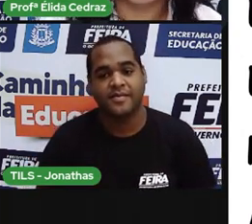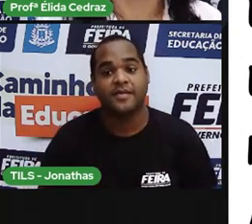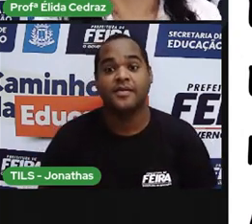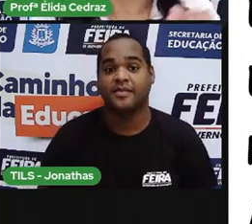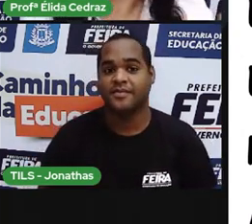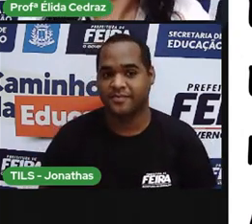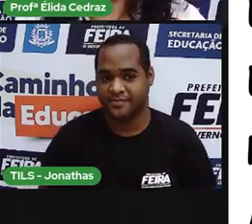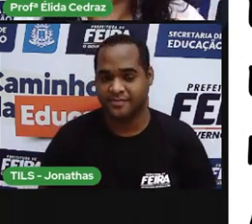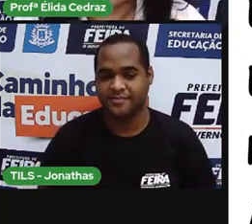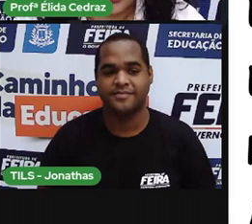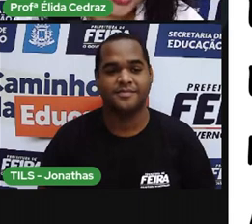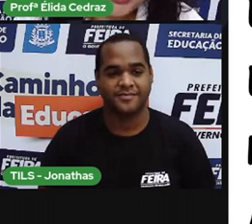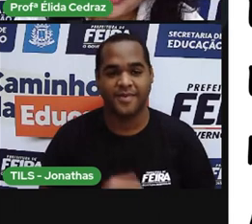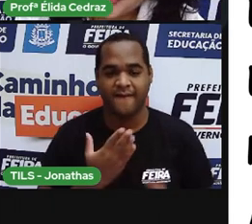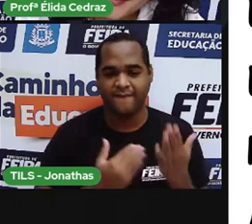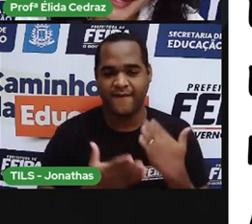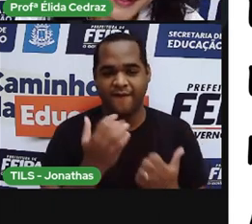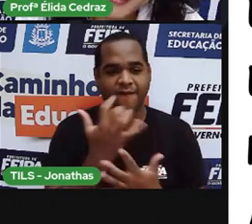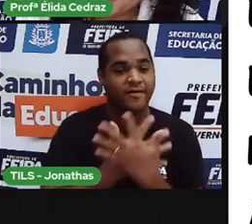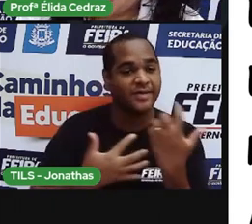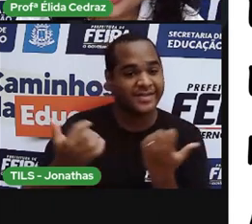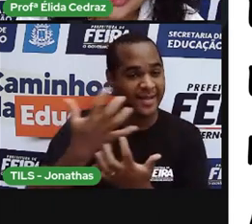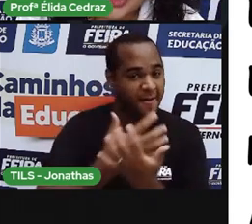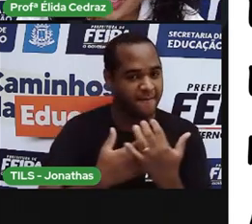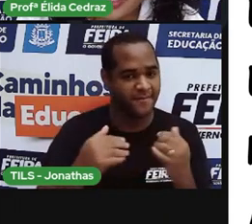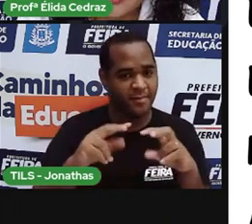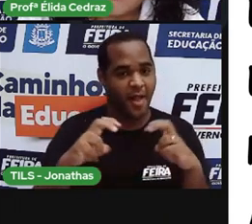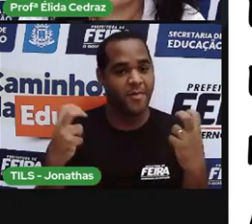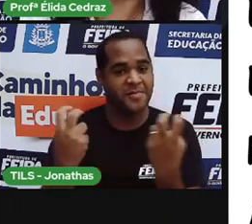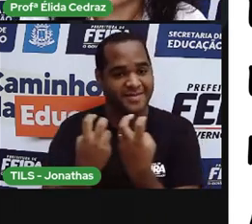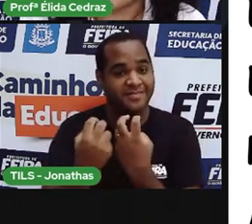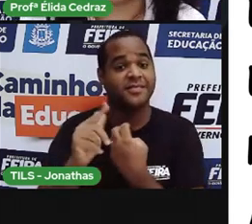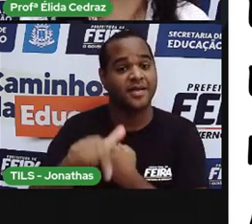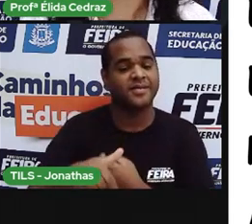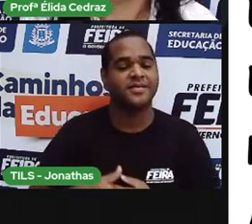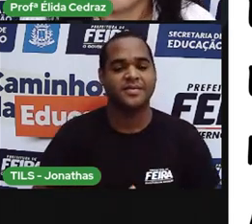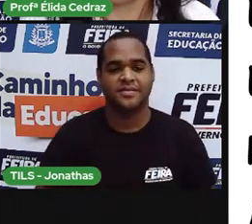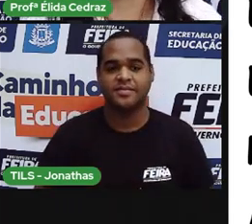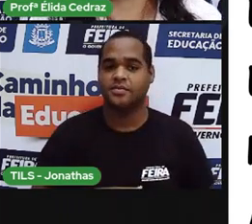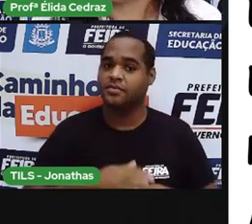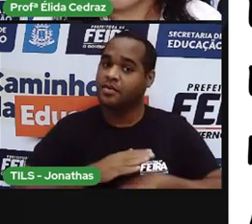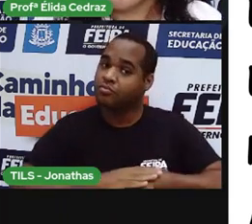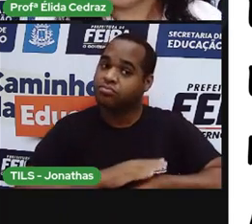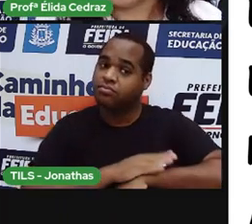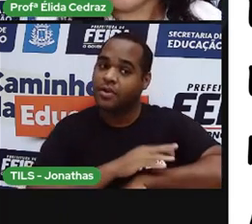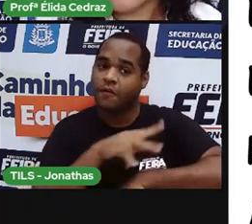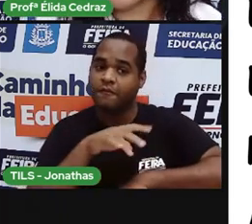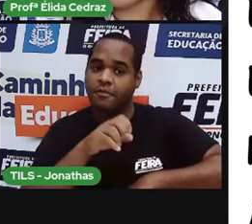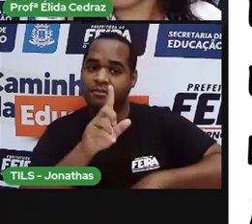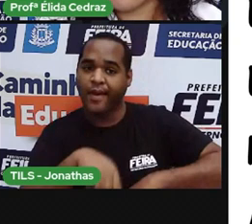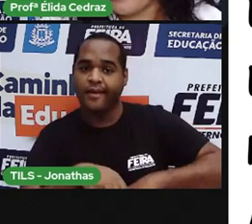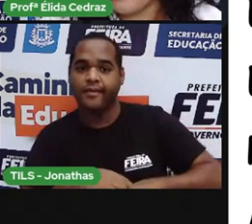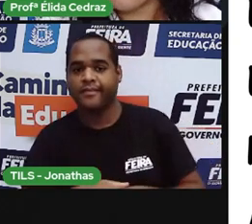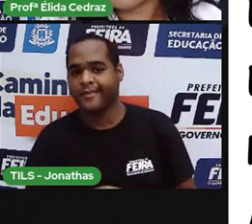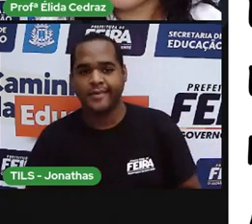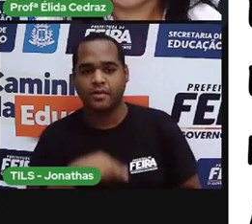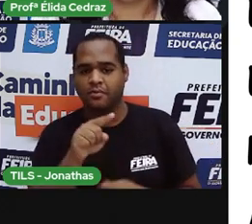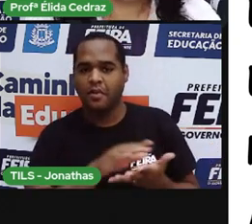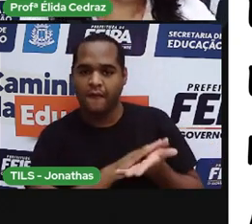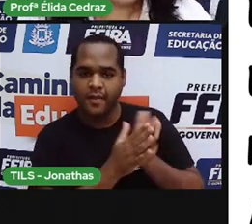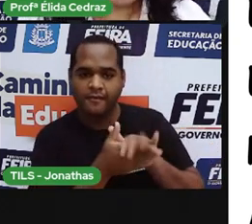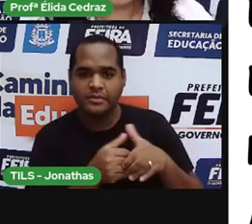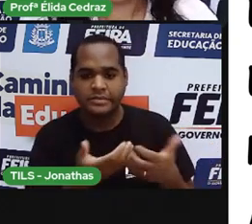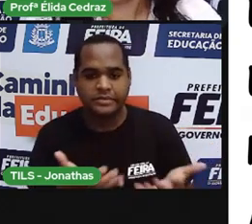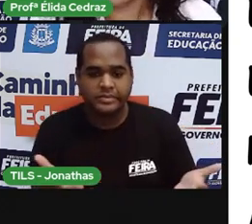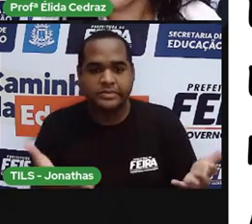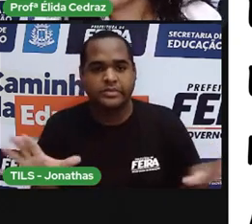Vamos? Tem que todo mundo cantar, que é cantiga de roda, vamos lá. O sapo não lava o pé,